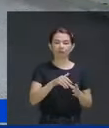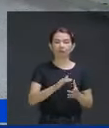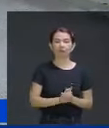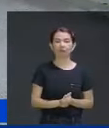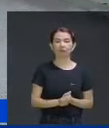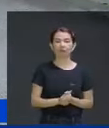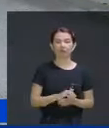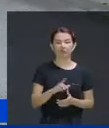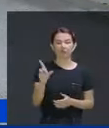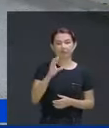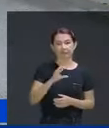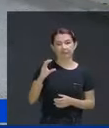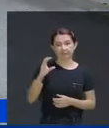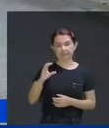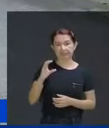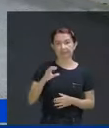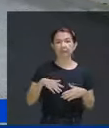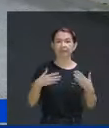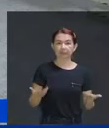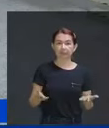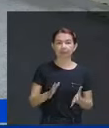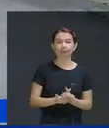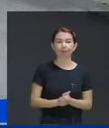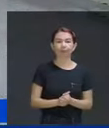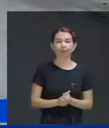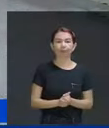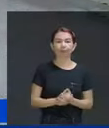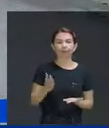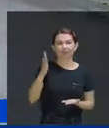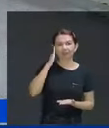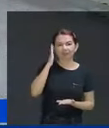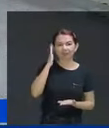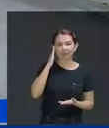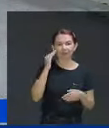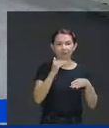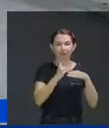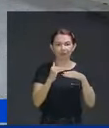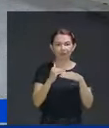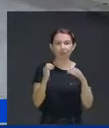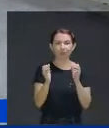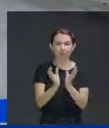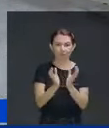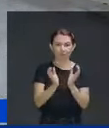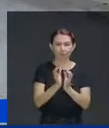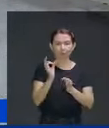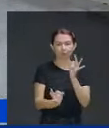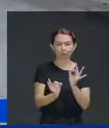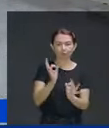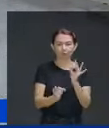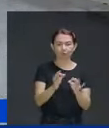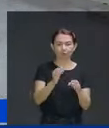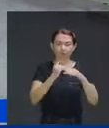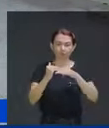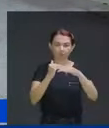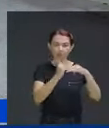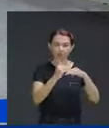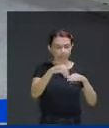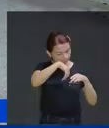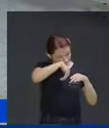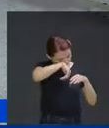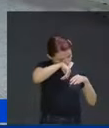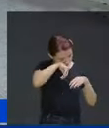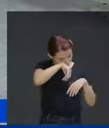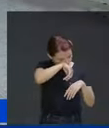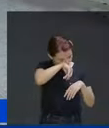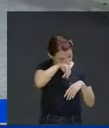D. Inconsistência dos entendimentos firmados pela turma julgadora e a inobservância do princípio da isonomia. Ao